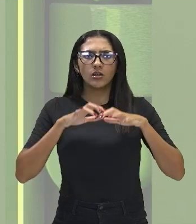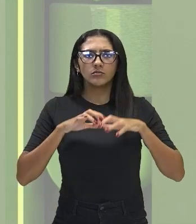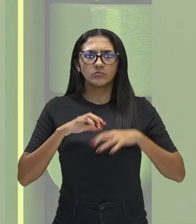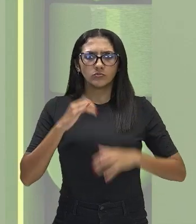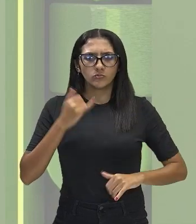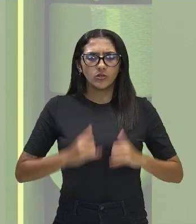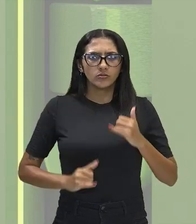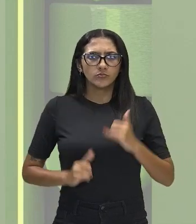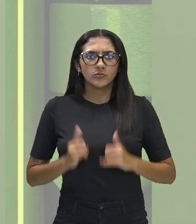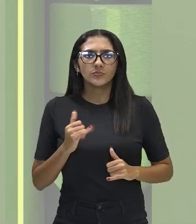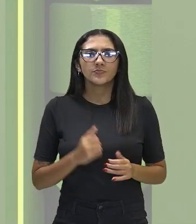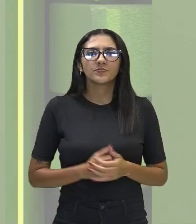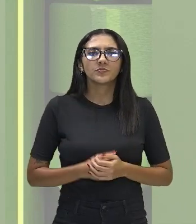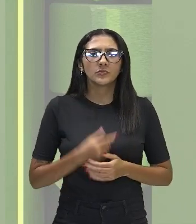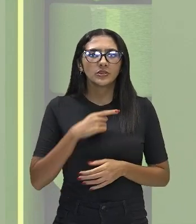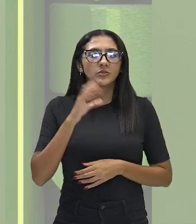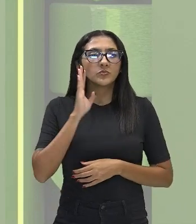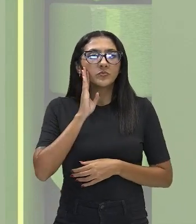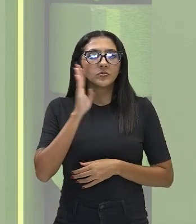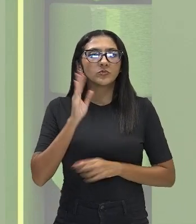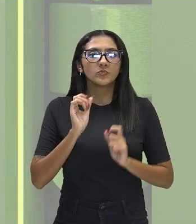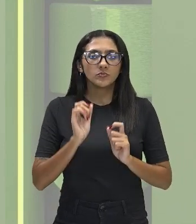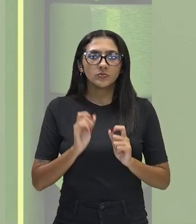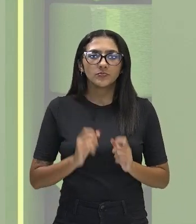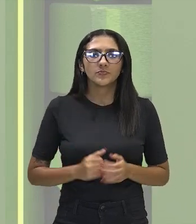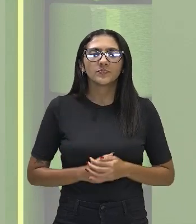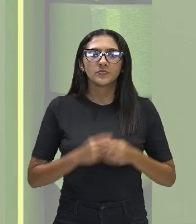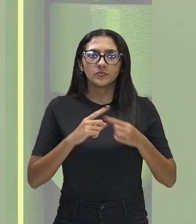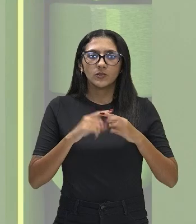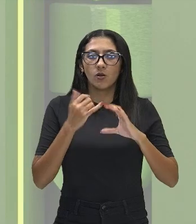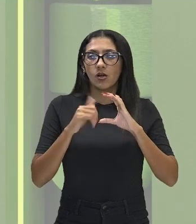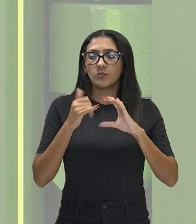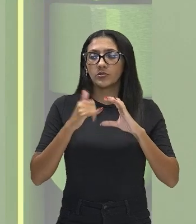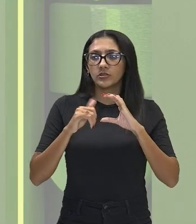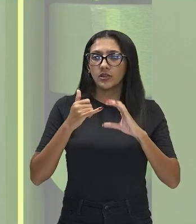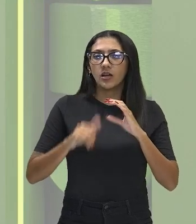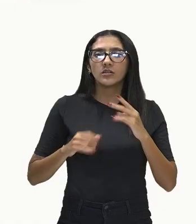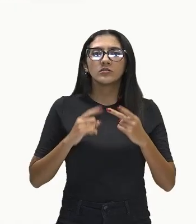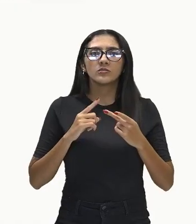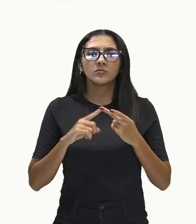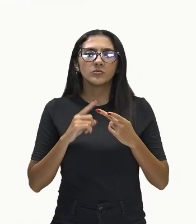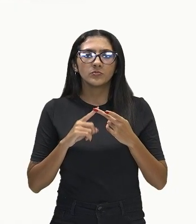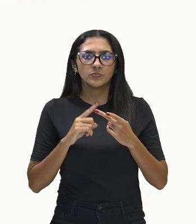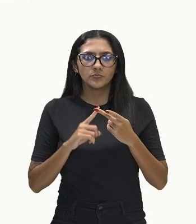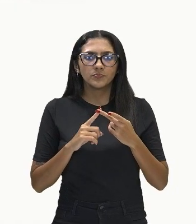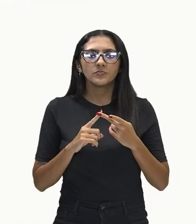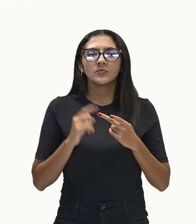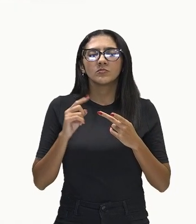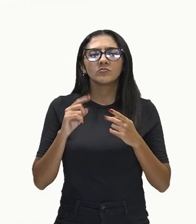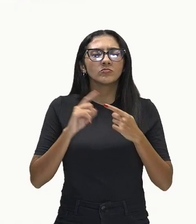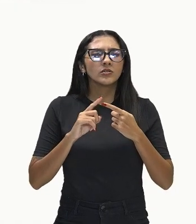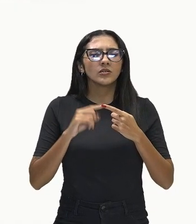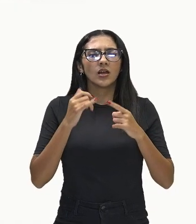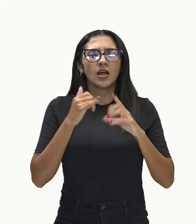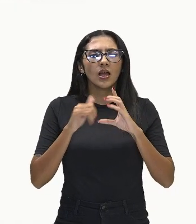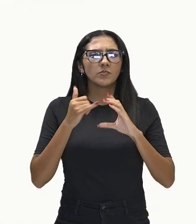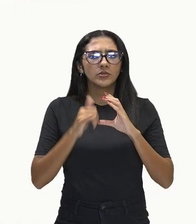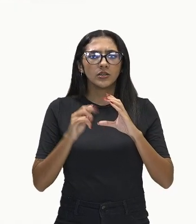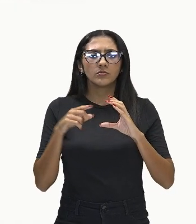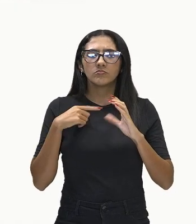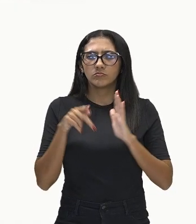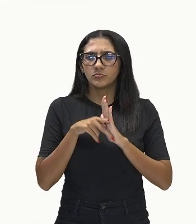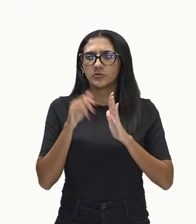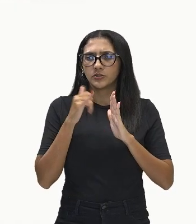nós teremos como principais fontes o quê? Os carboidratos, que são fontes de